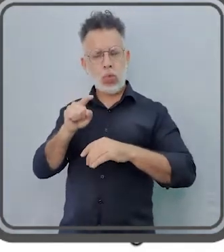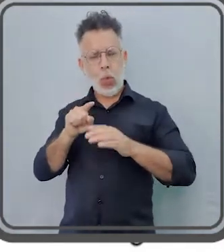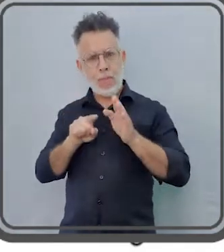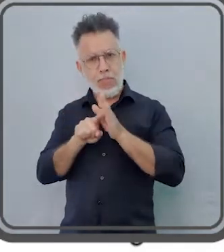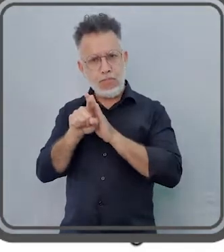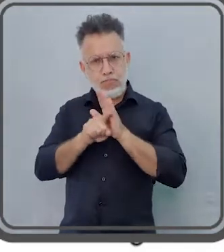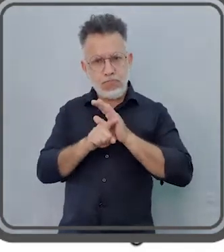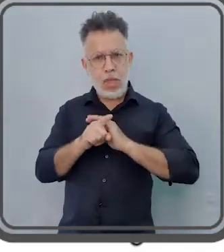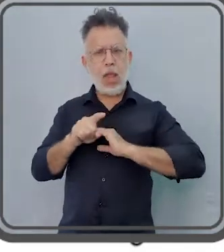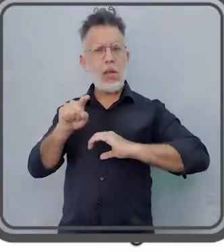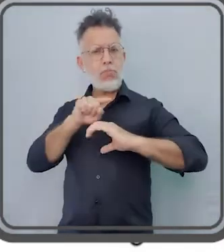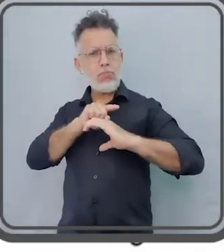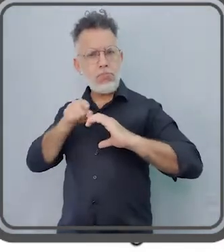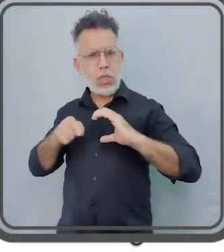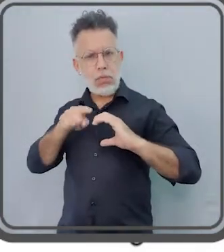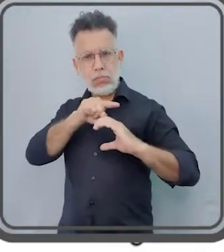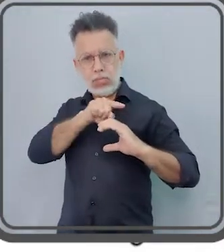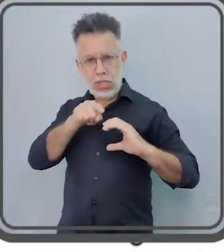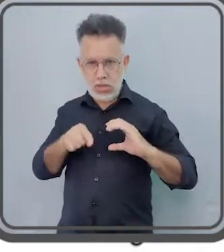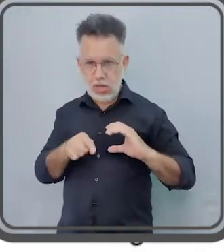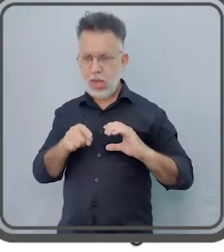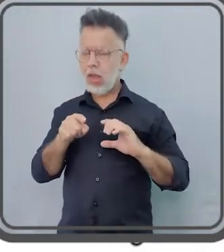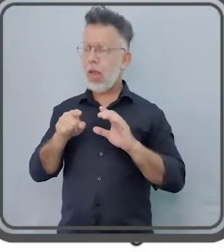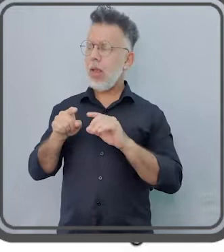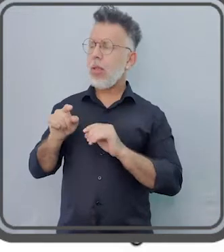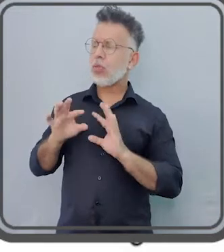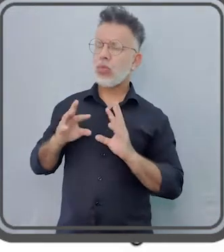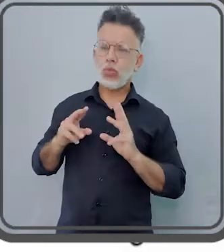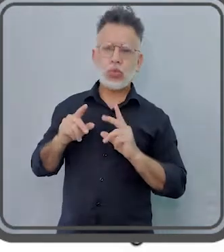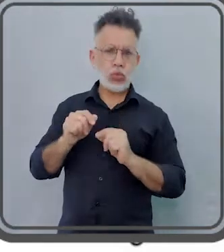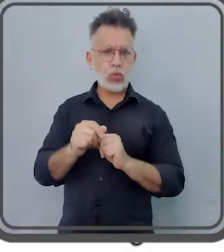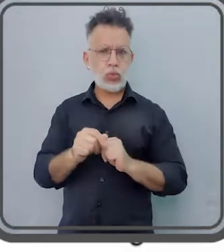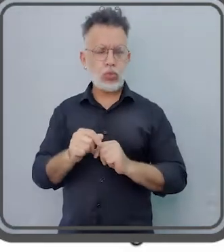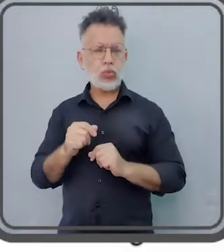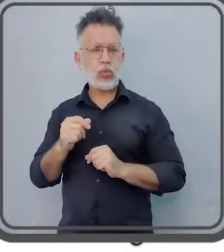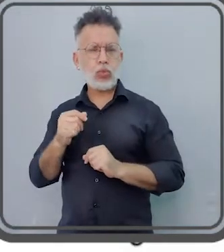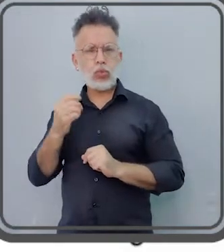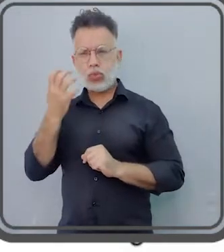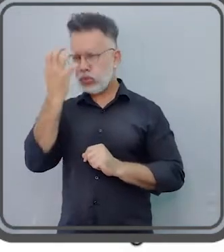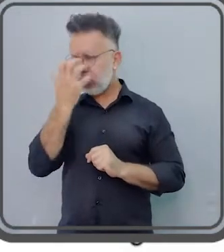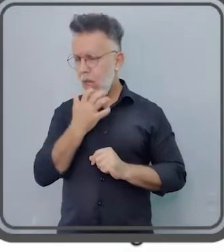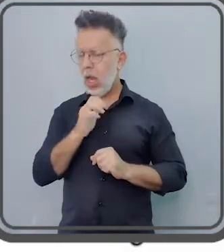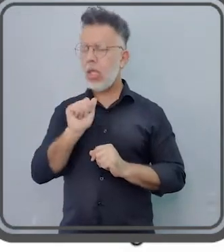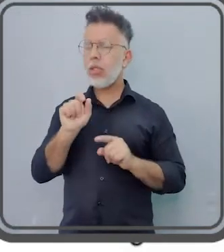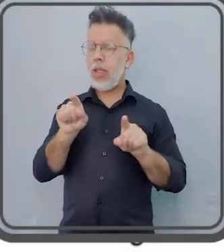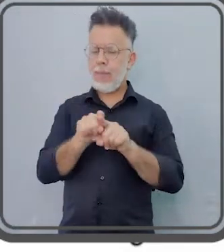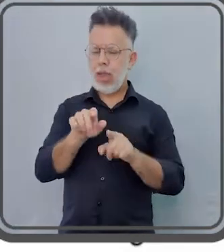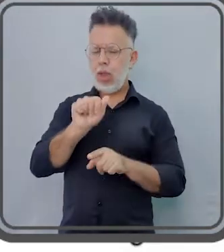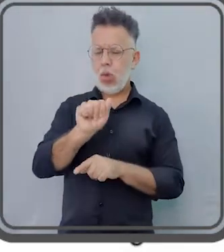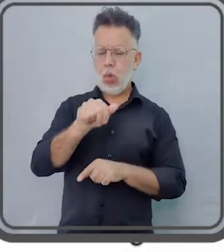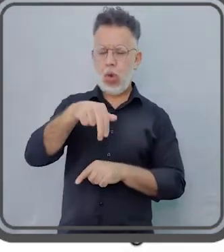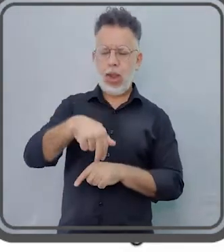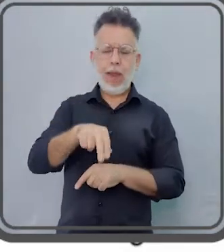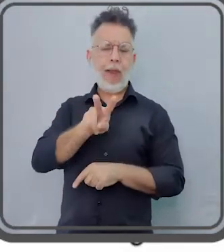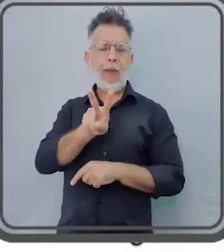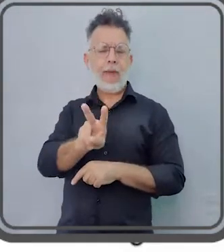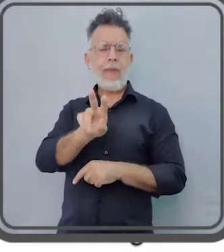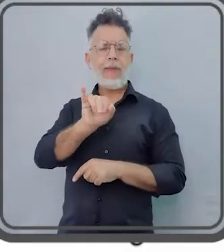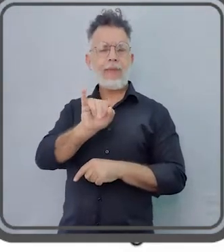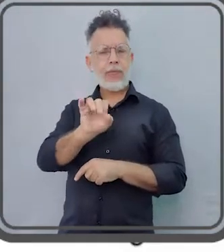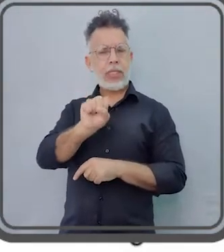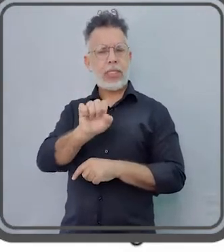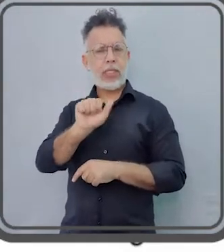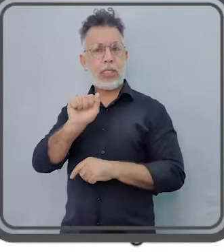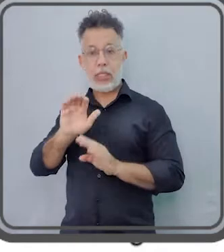embasamento científico, com pesquisa, com a Anvisa, então a gente está sempre assim, muito olhando também para a própria determinação